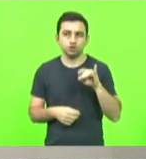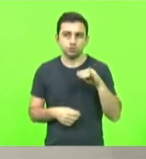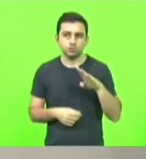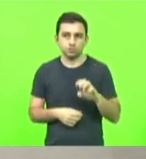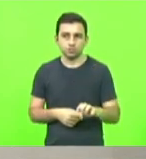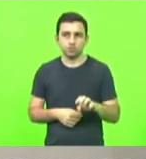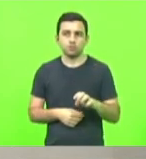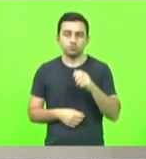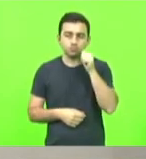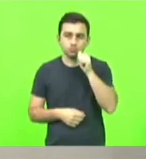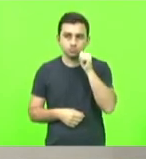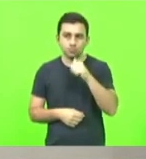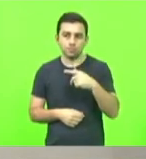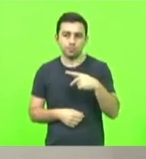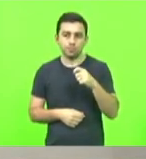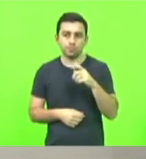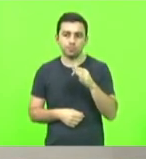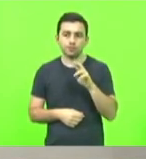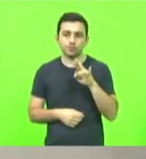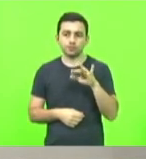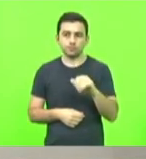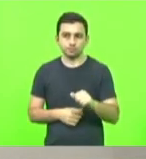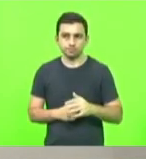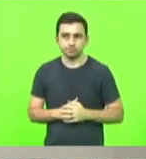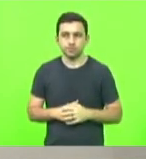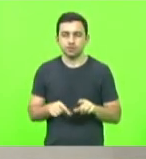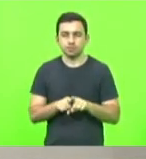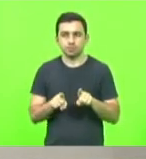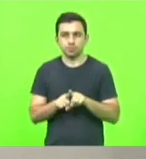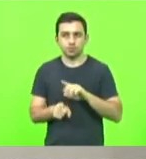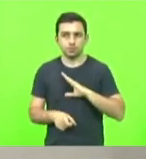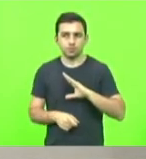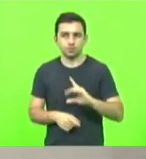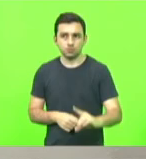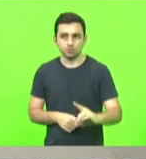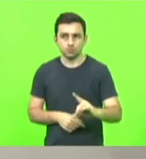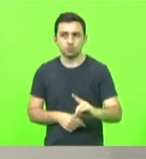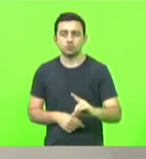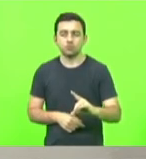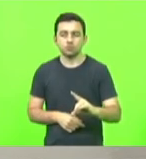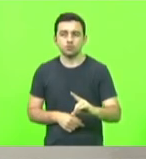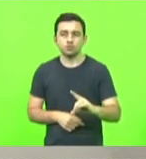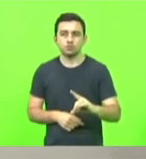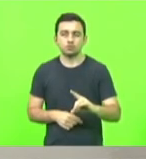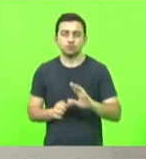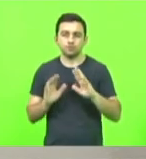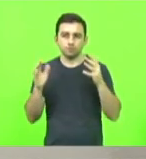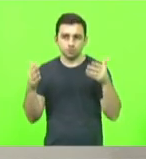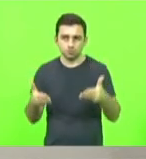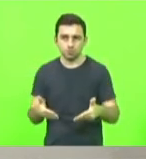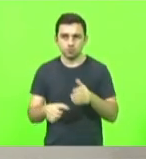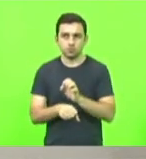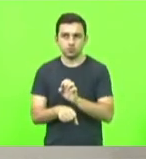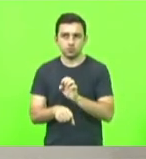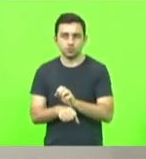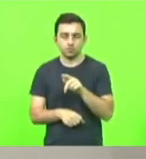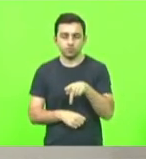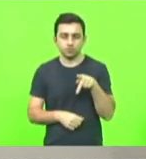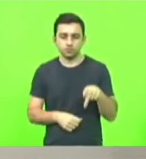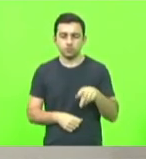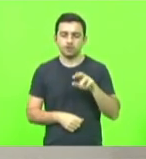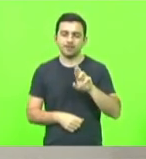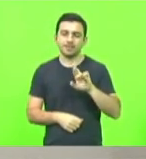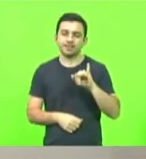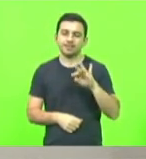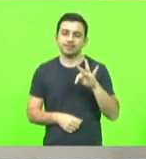Liders, senhora coordenadora do Fórum Estadual Popular de Educação de Santa Catarina, professora doutora Rita de